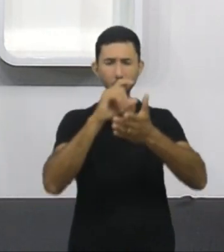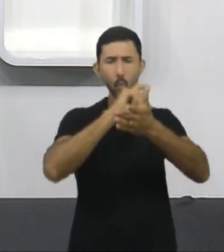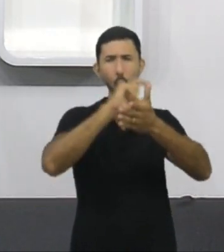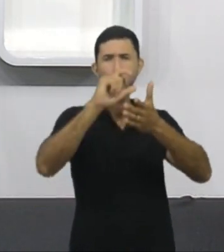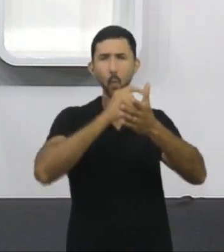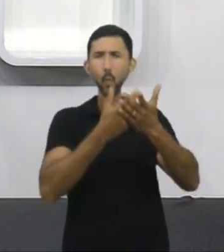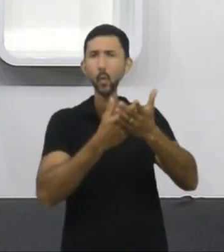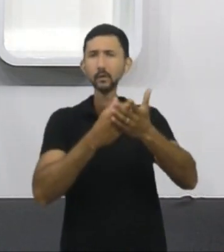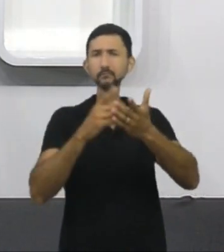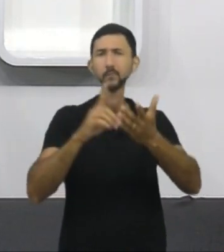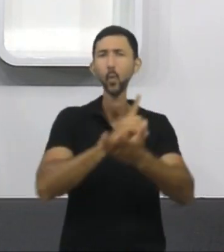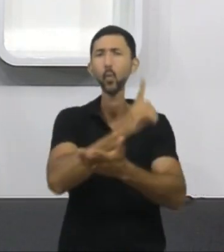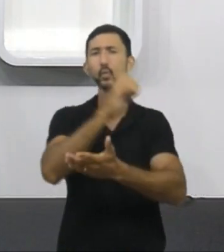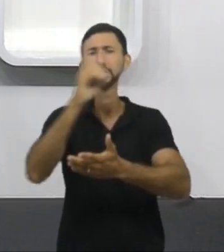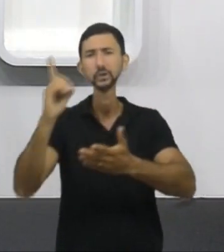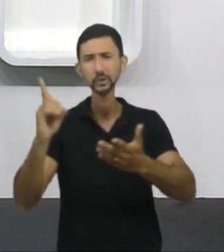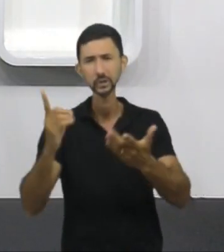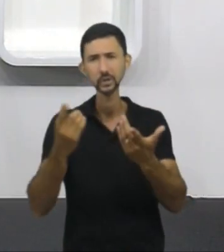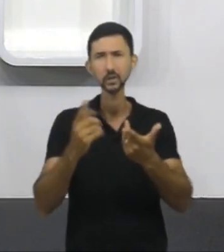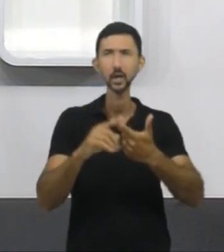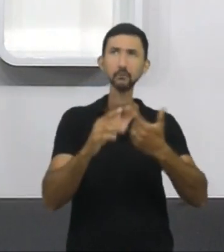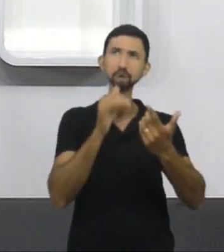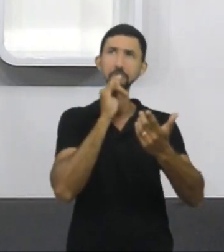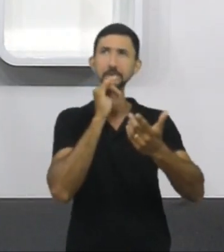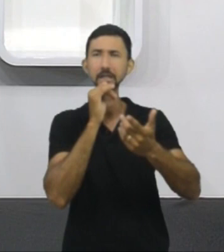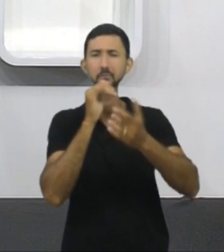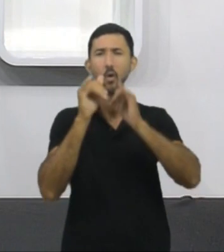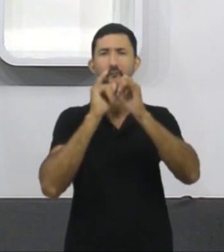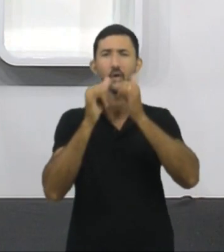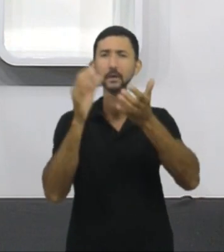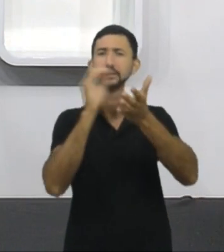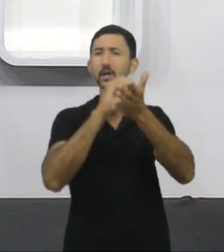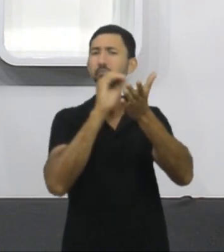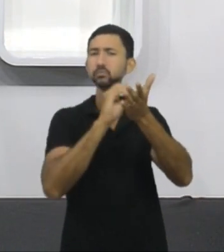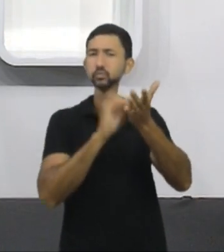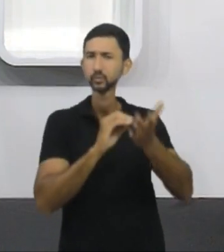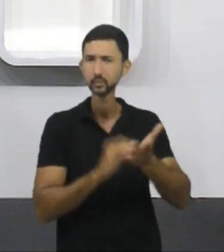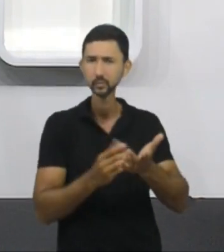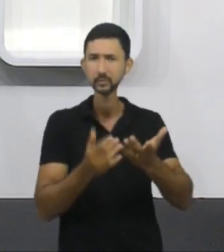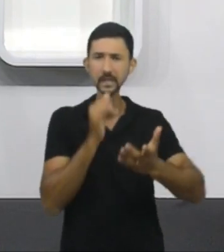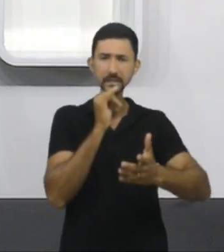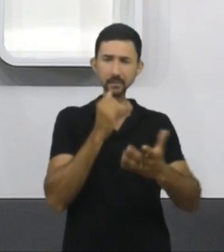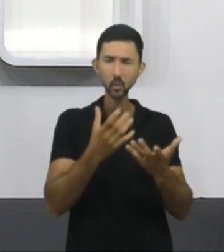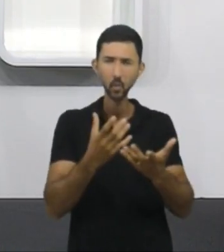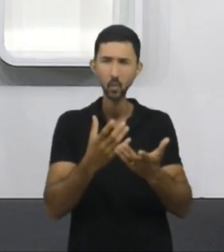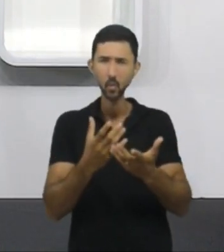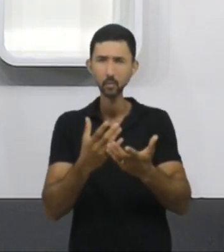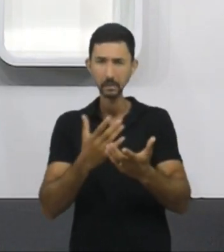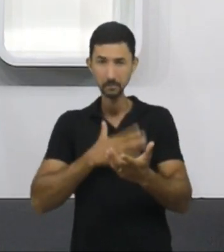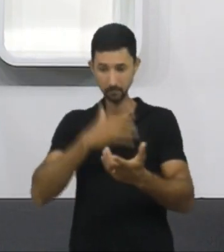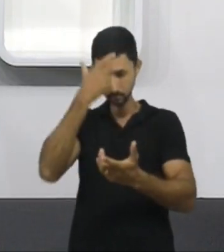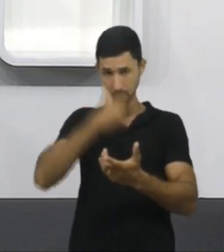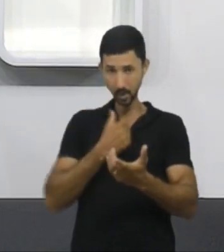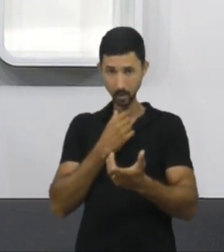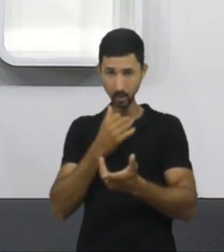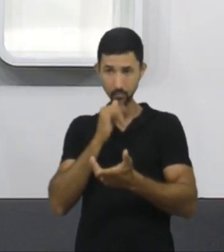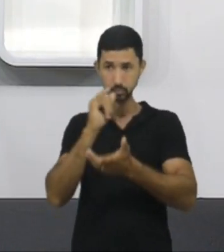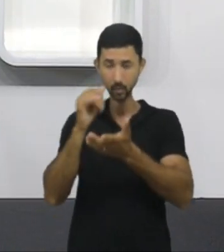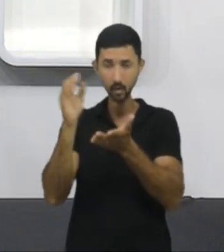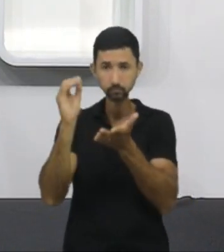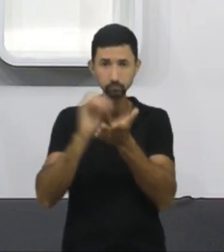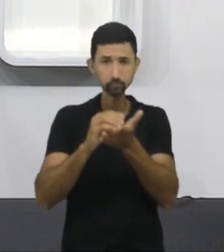começo do texto, a data, depois você tem algumas informações a respeito daquilo que quem está produzindo o texto